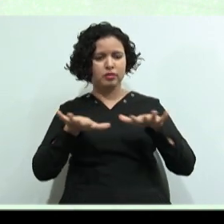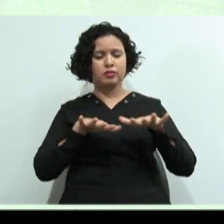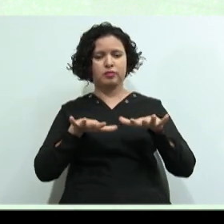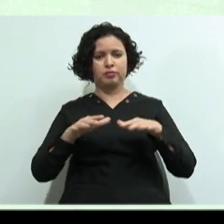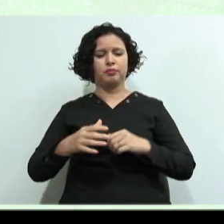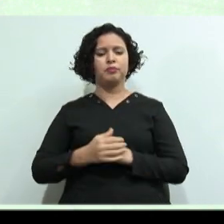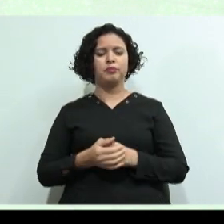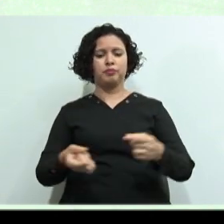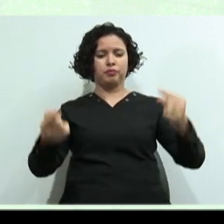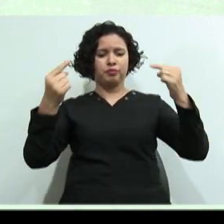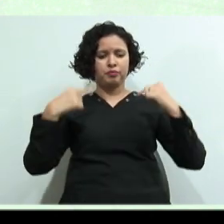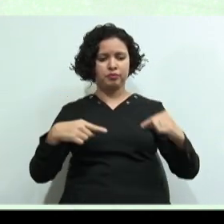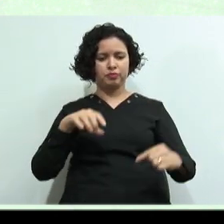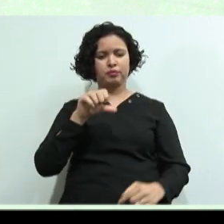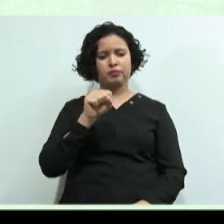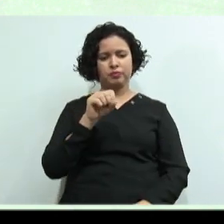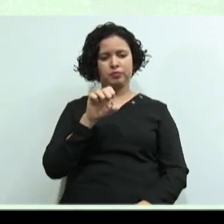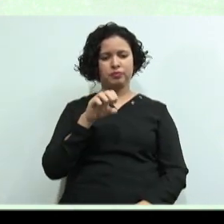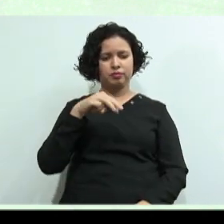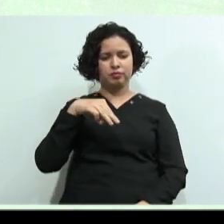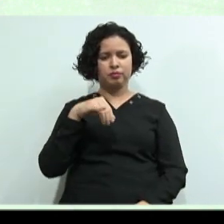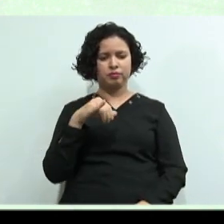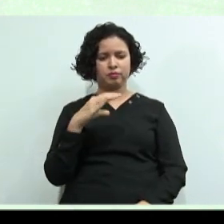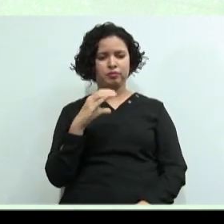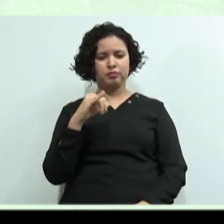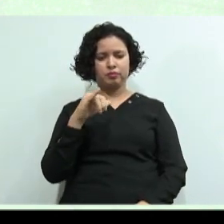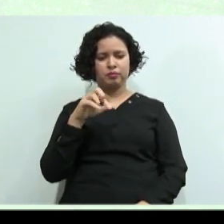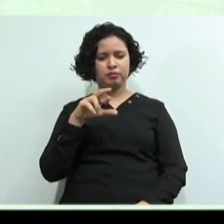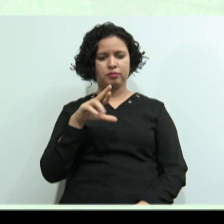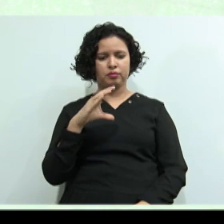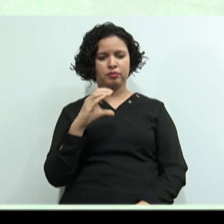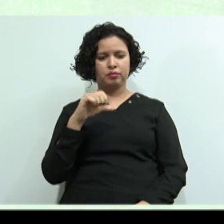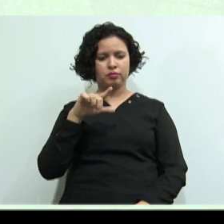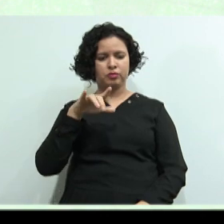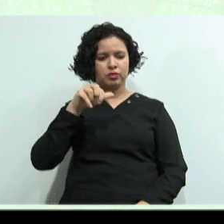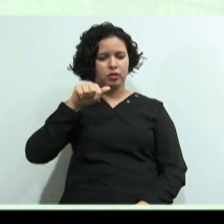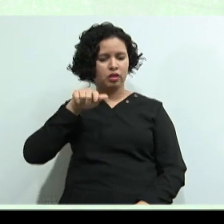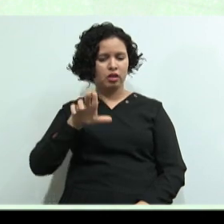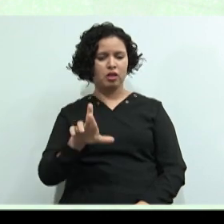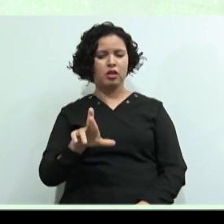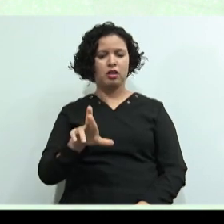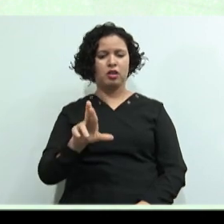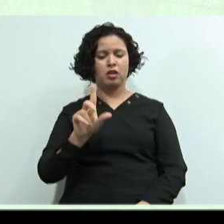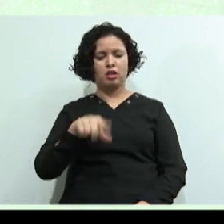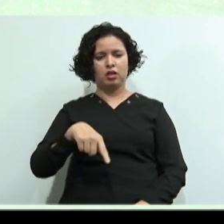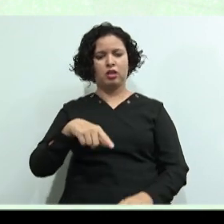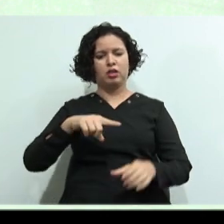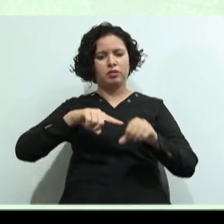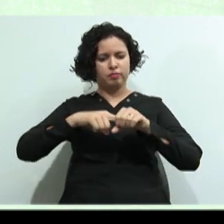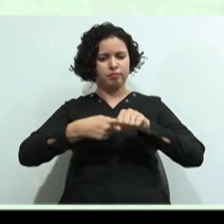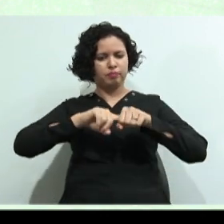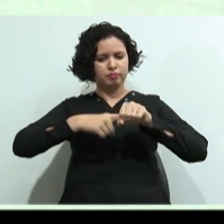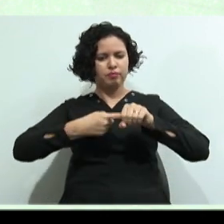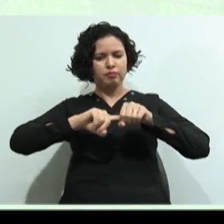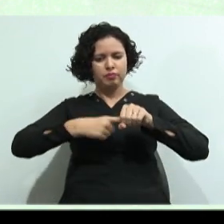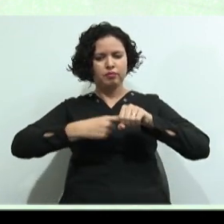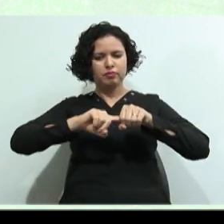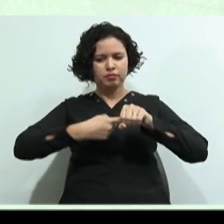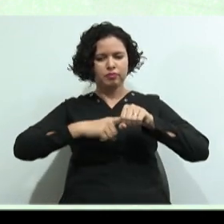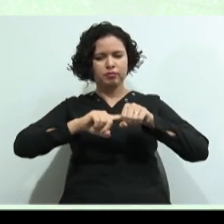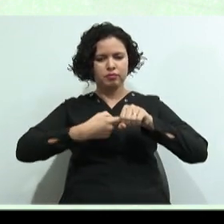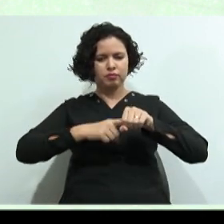circular. Agora, com movimento semicircular, o sinal de apontador.